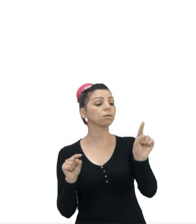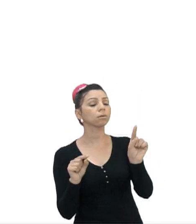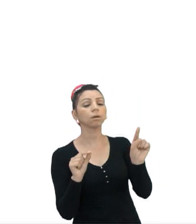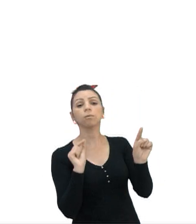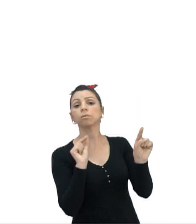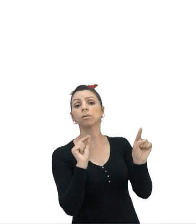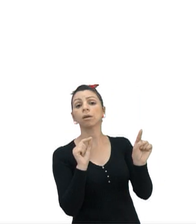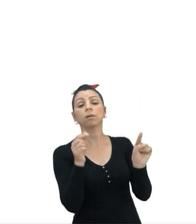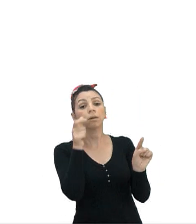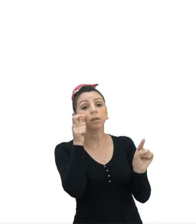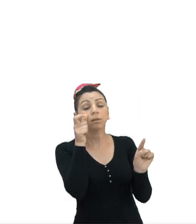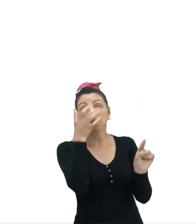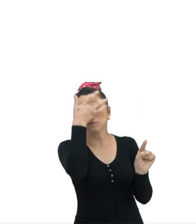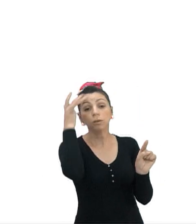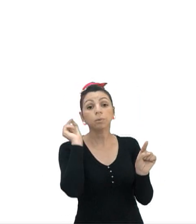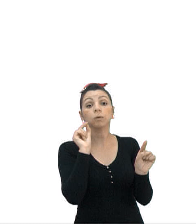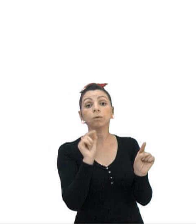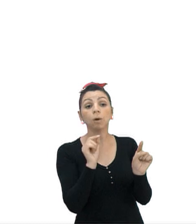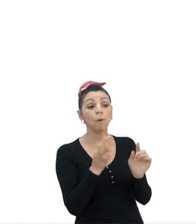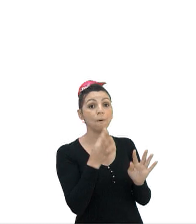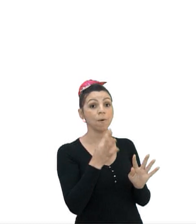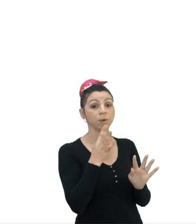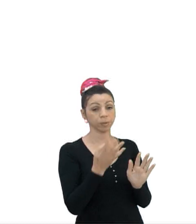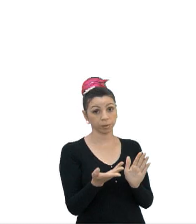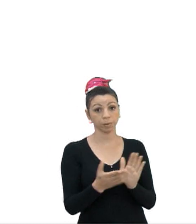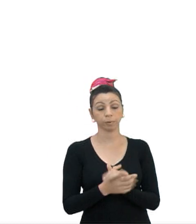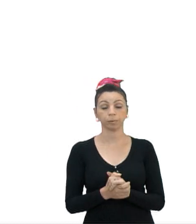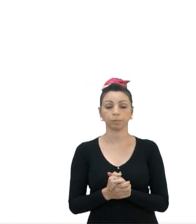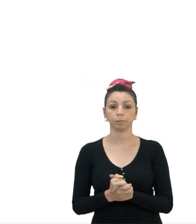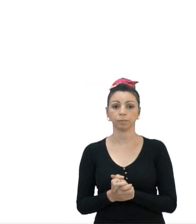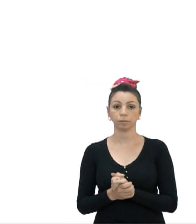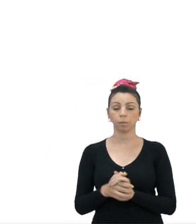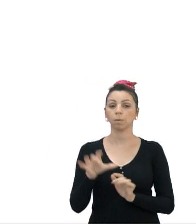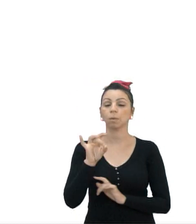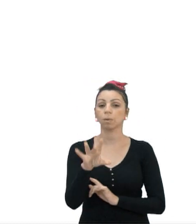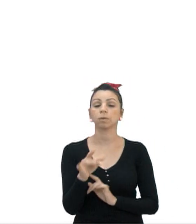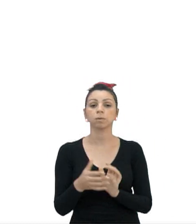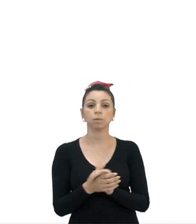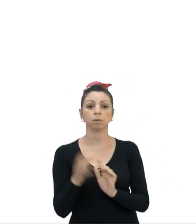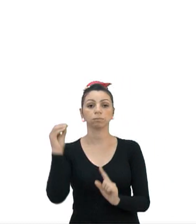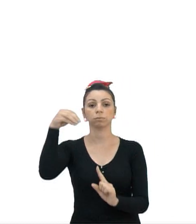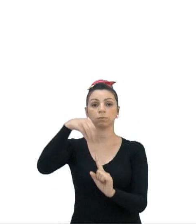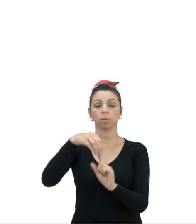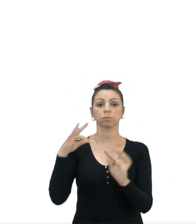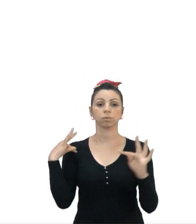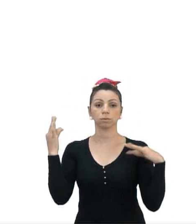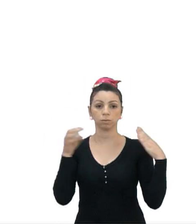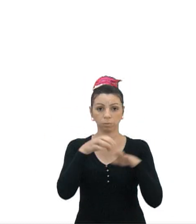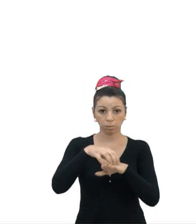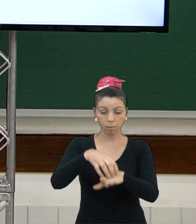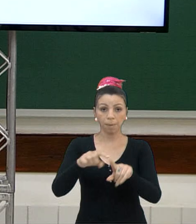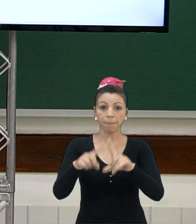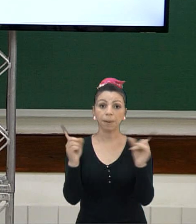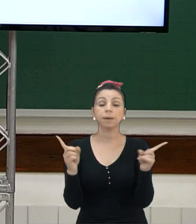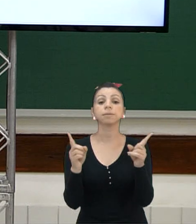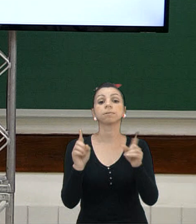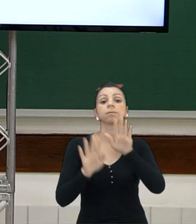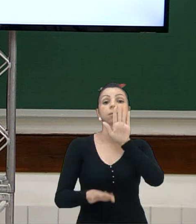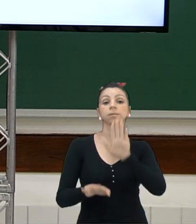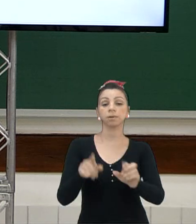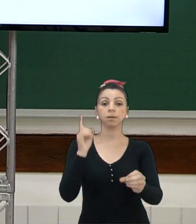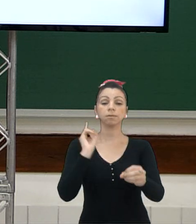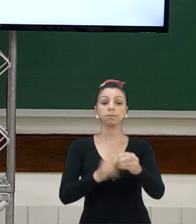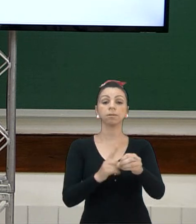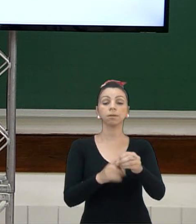pessoas conhecessem? Lembram quando nós falamos que não são somente os pontos turísticos? Às vezes a cidade oferece uma